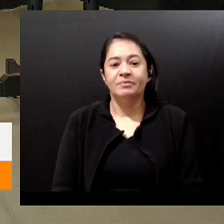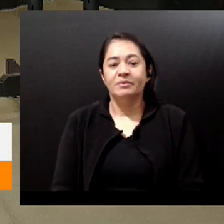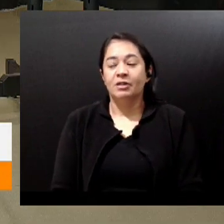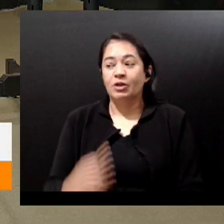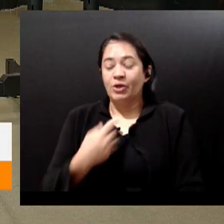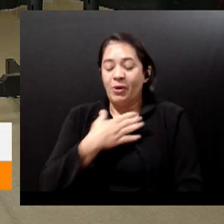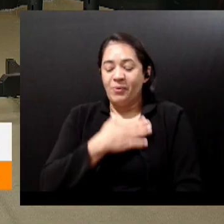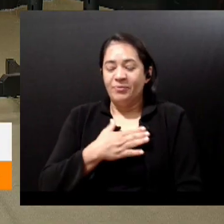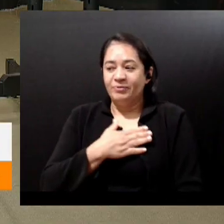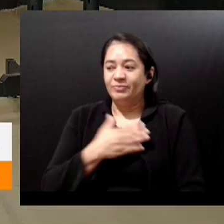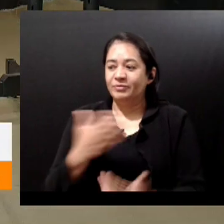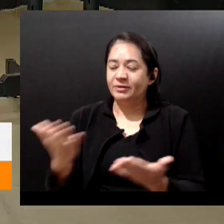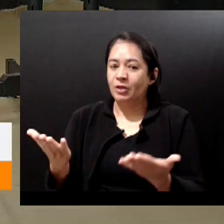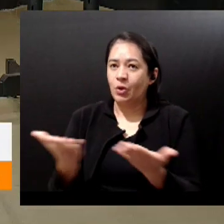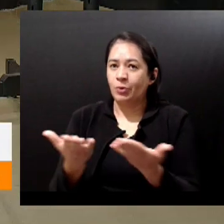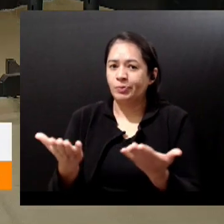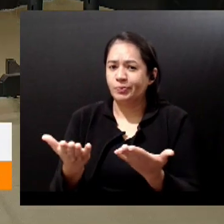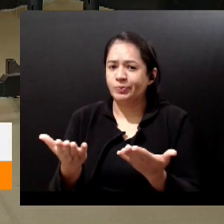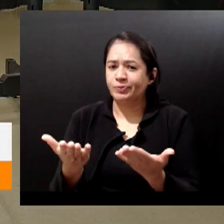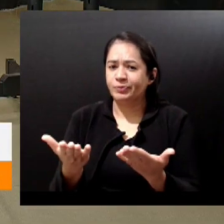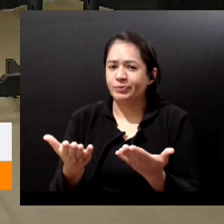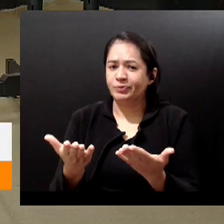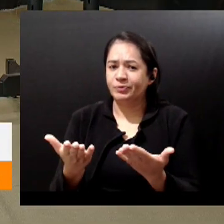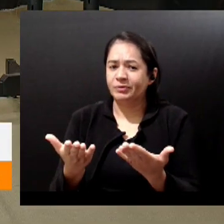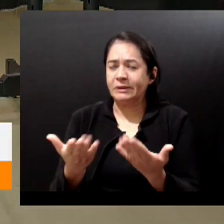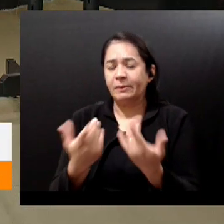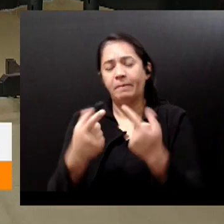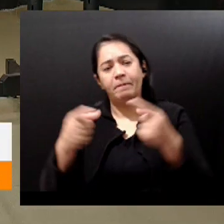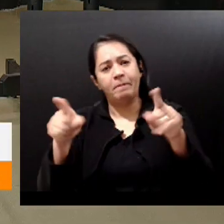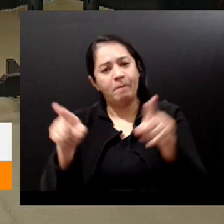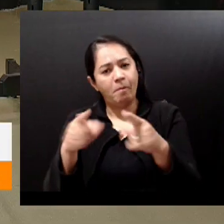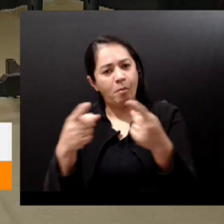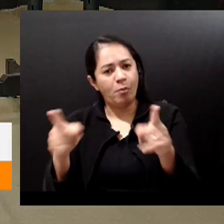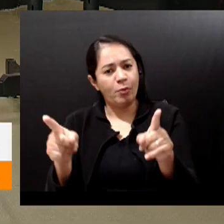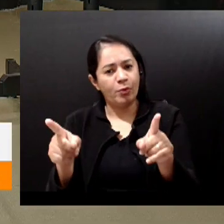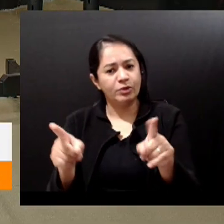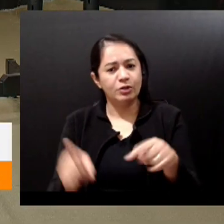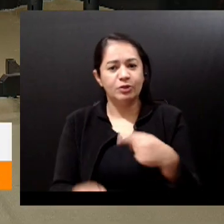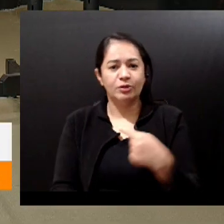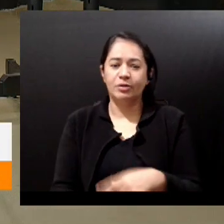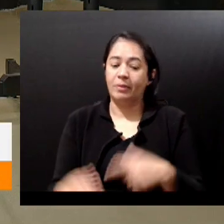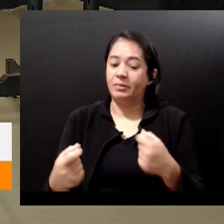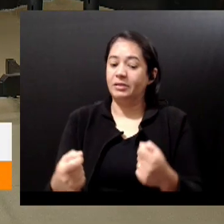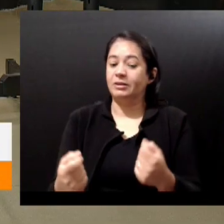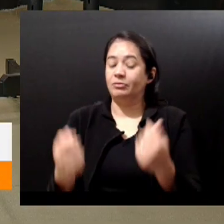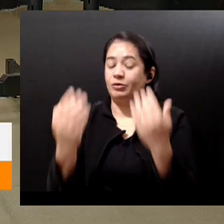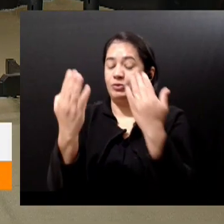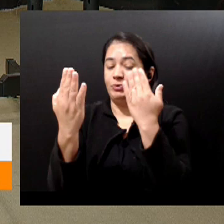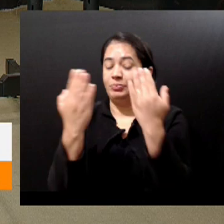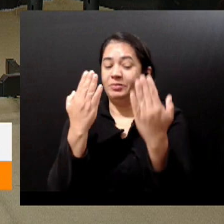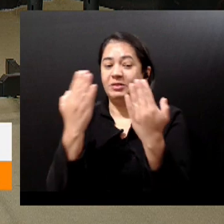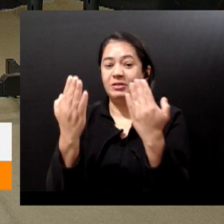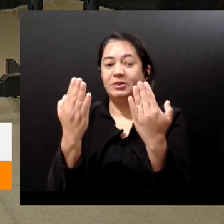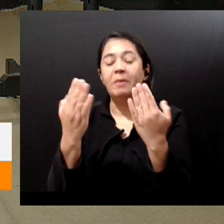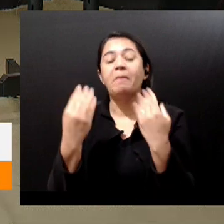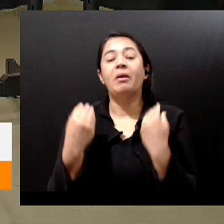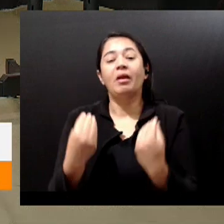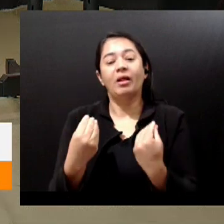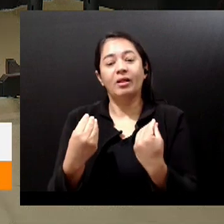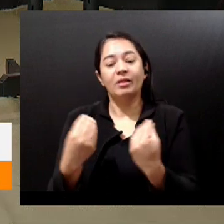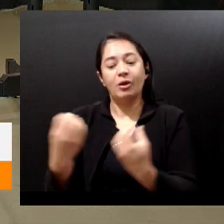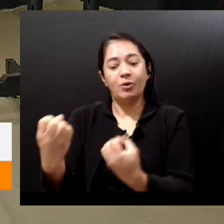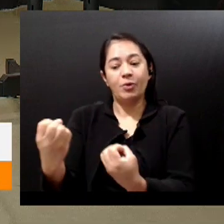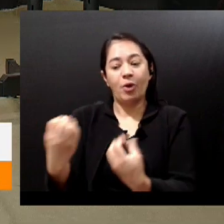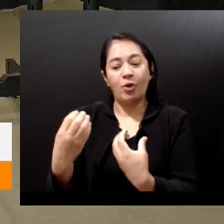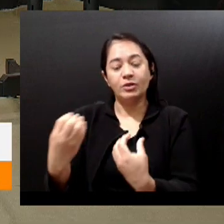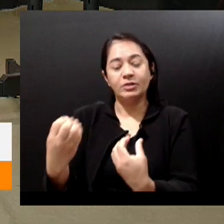questão de música, nós precisamos de um psicólogo, de um psicanalista para nos ensinar e avaliar sobre os